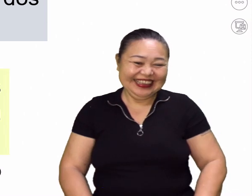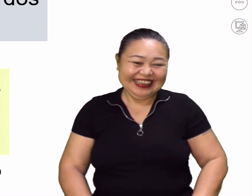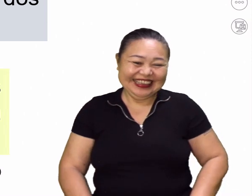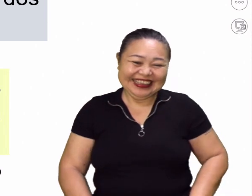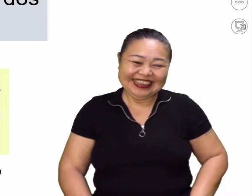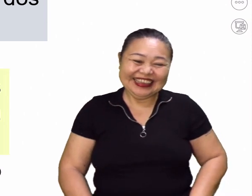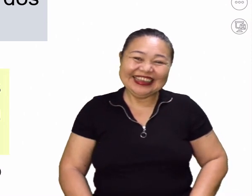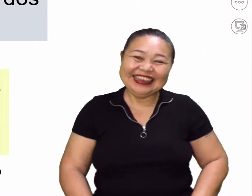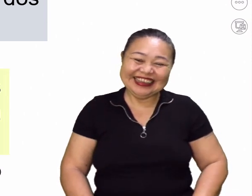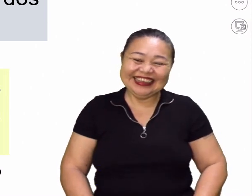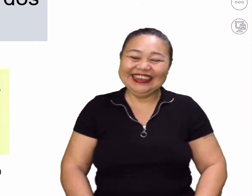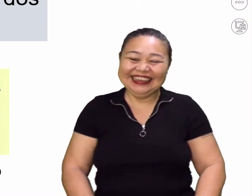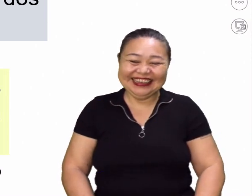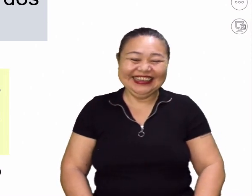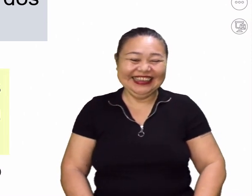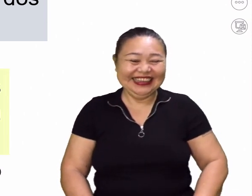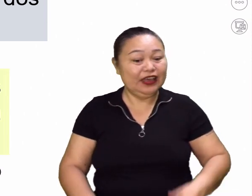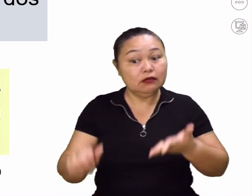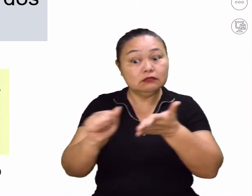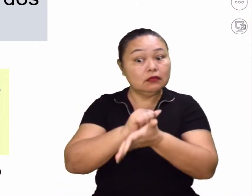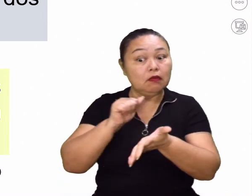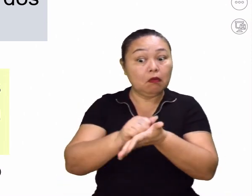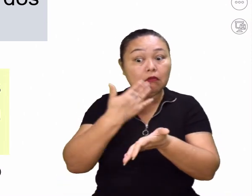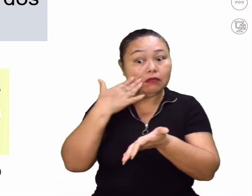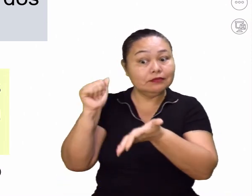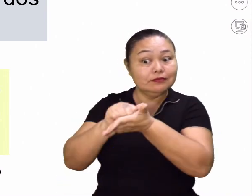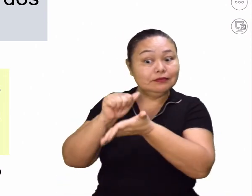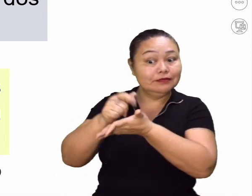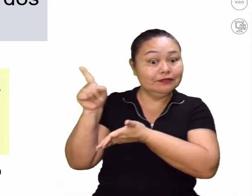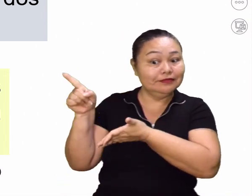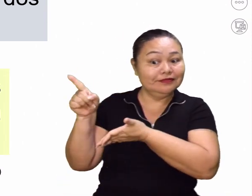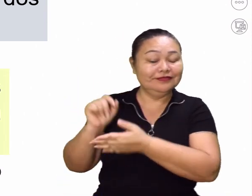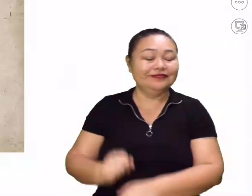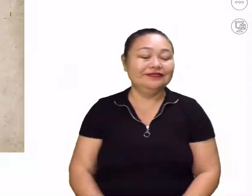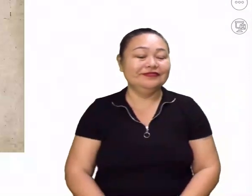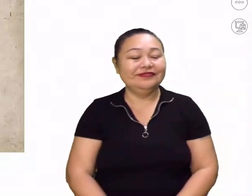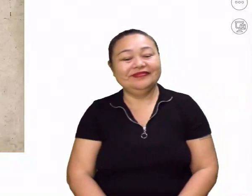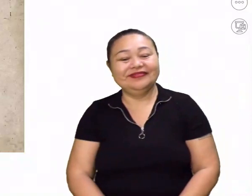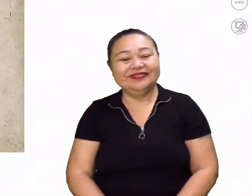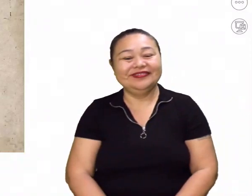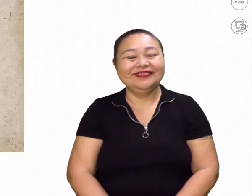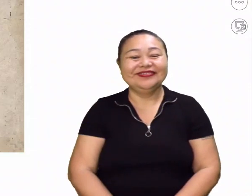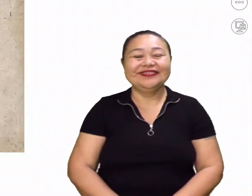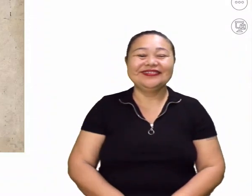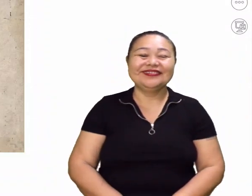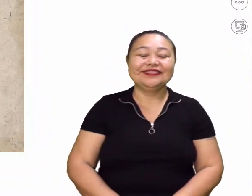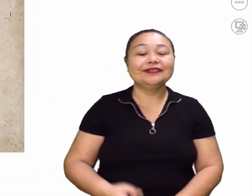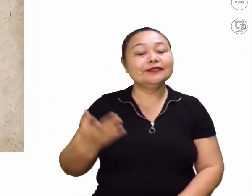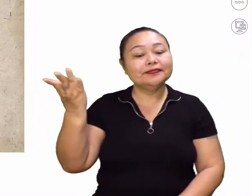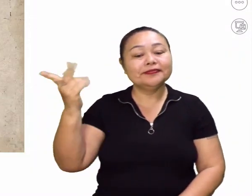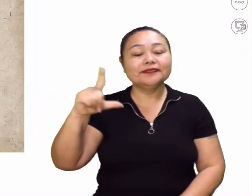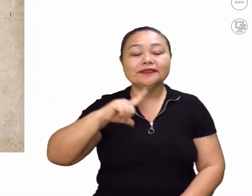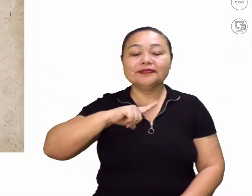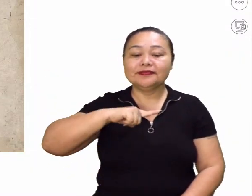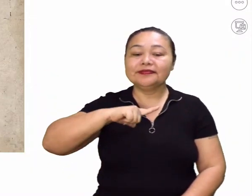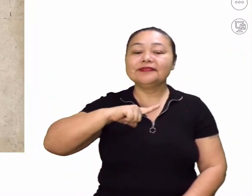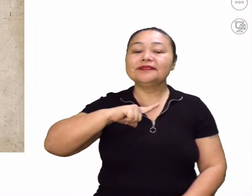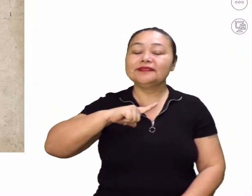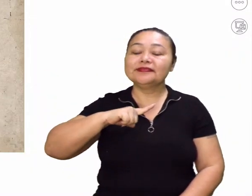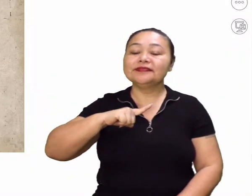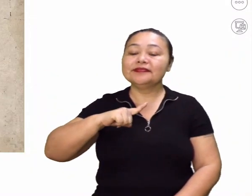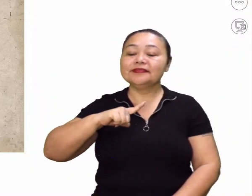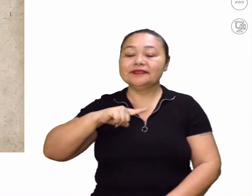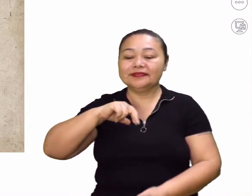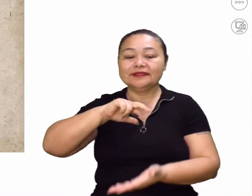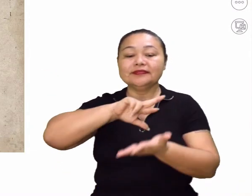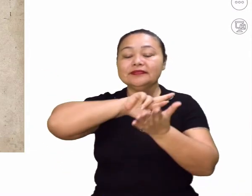Vamos investigar depois. Vamos investigar depois, Rogério. Vamos lá. Então aí, nós temos a Rosa dos Ventos, né, professor